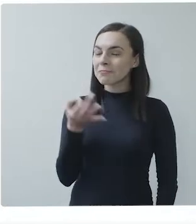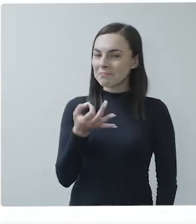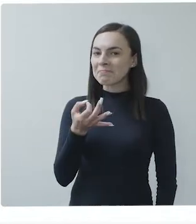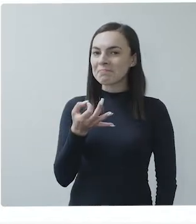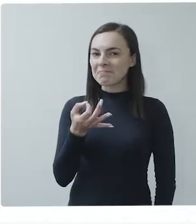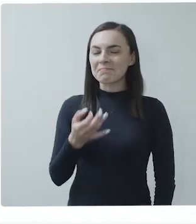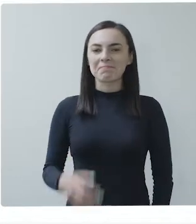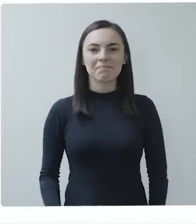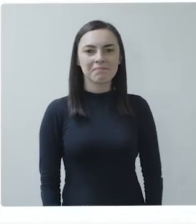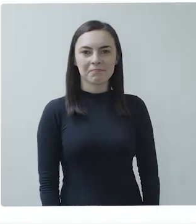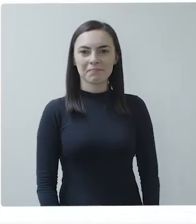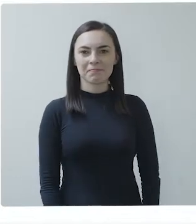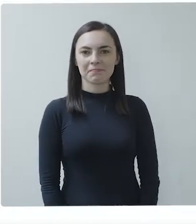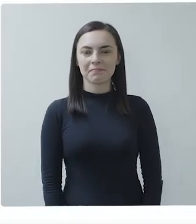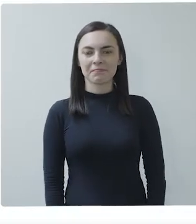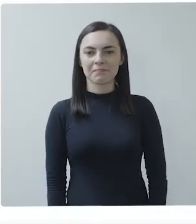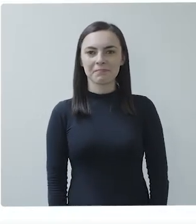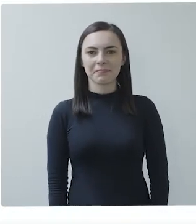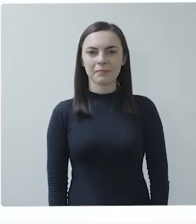Júlio.